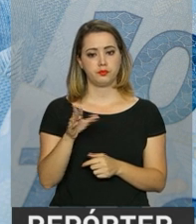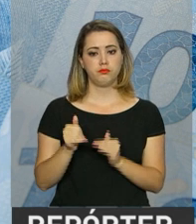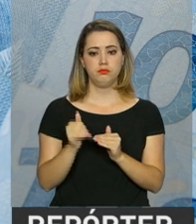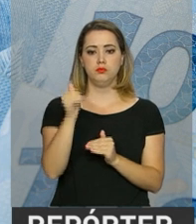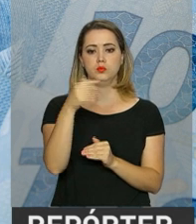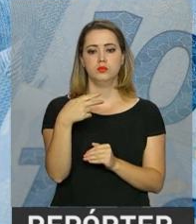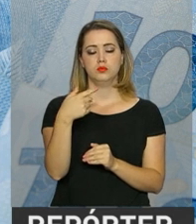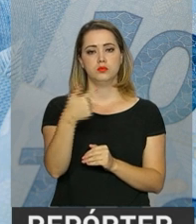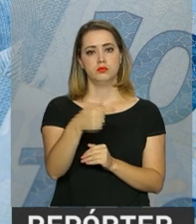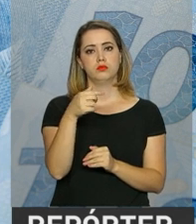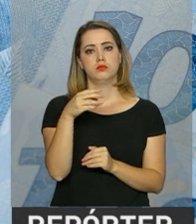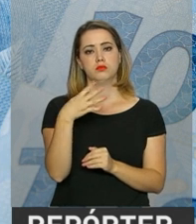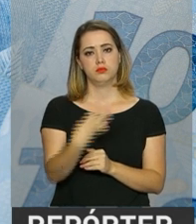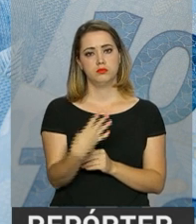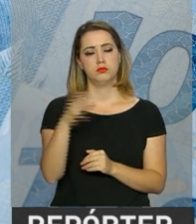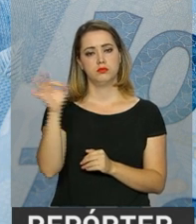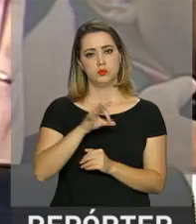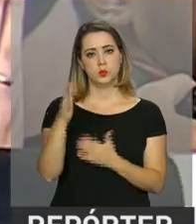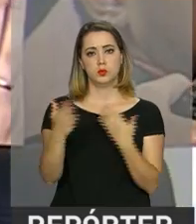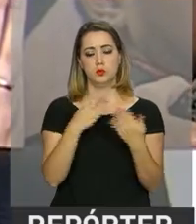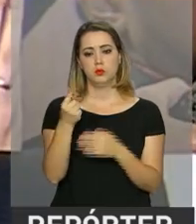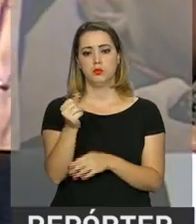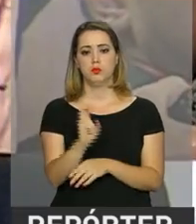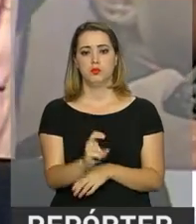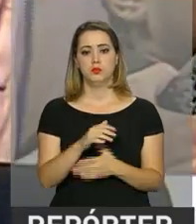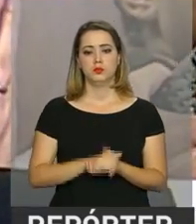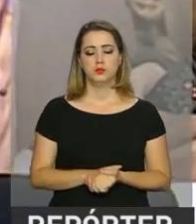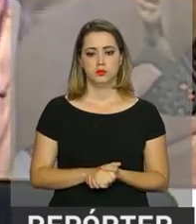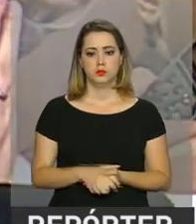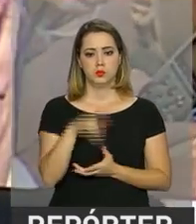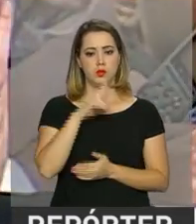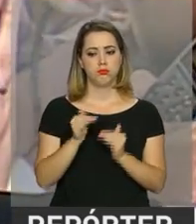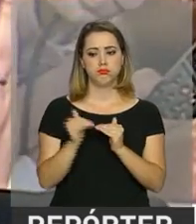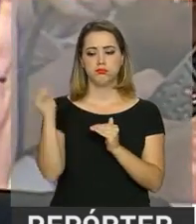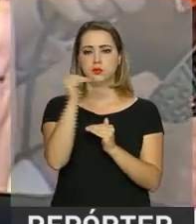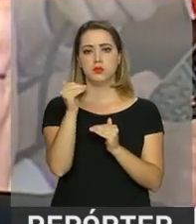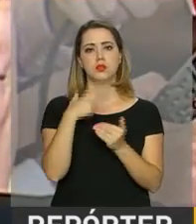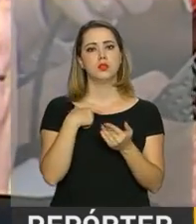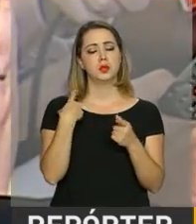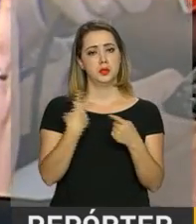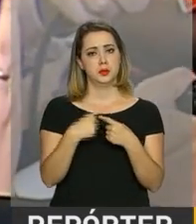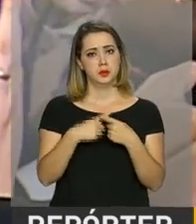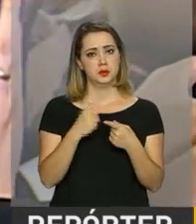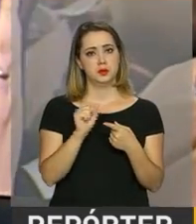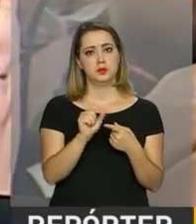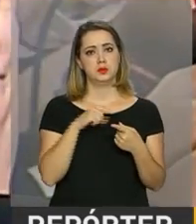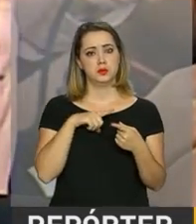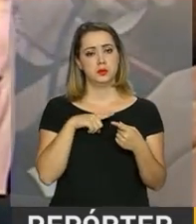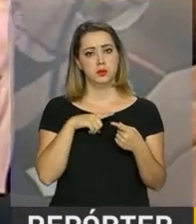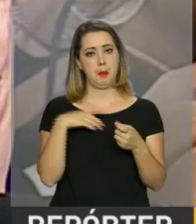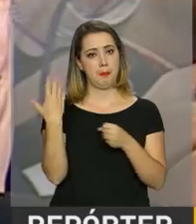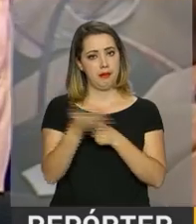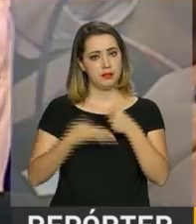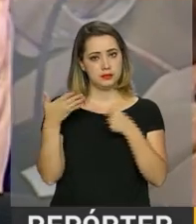74,5 por em relação a 2015 o resultado subiu bastante tanto por conta de uma questão estrutural por